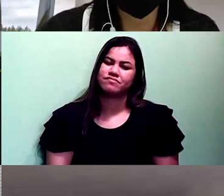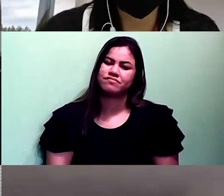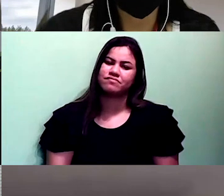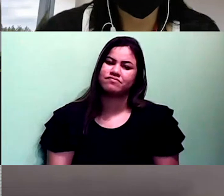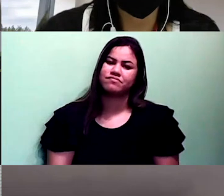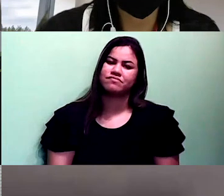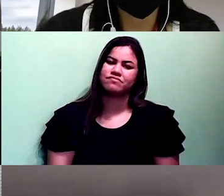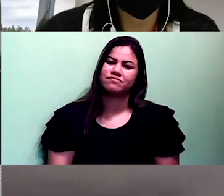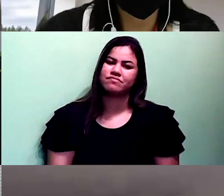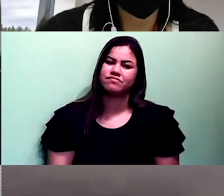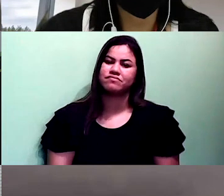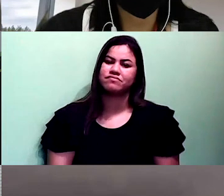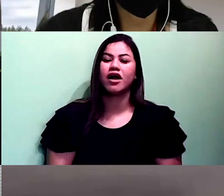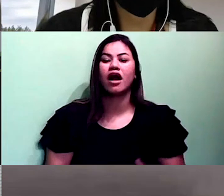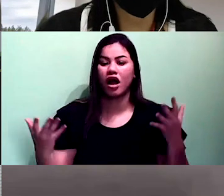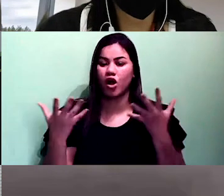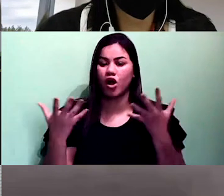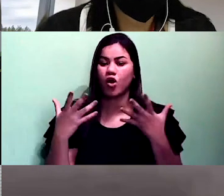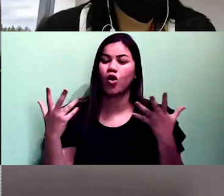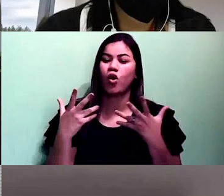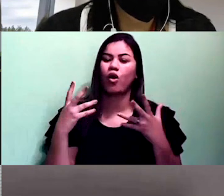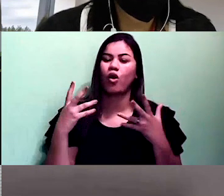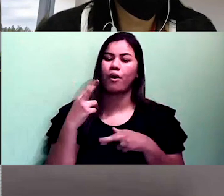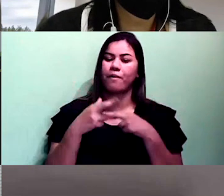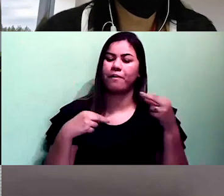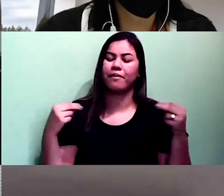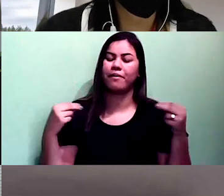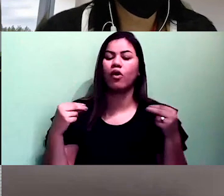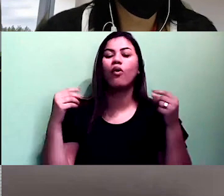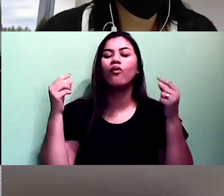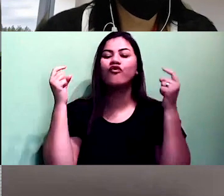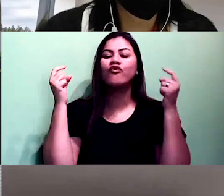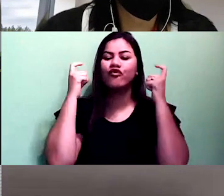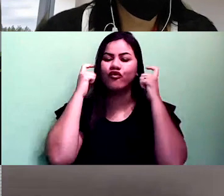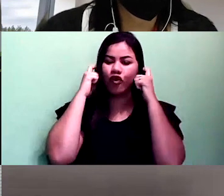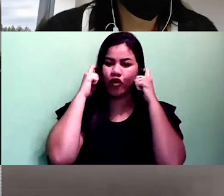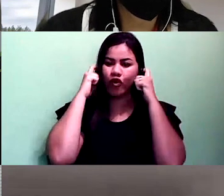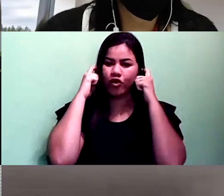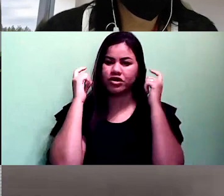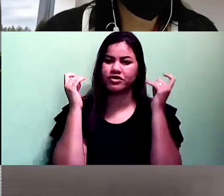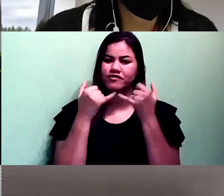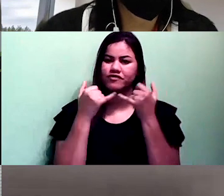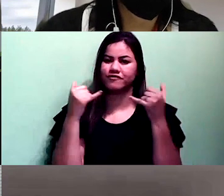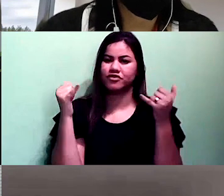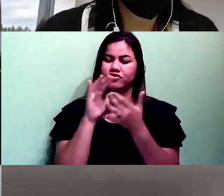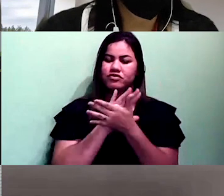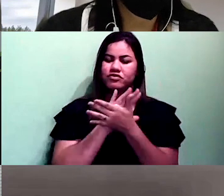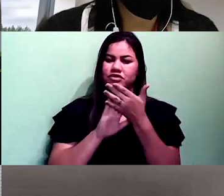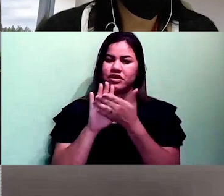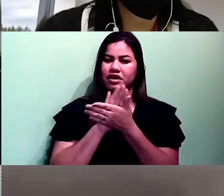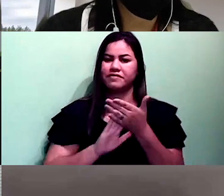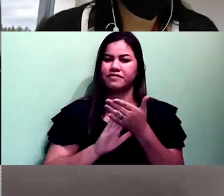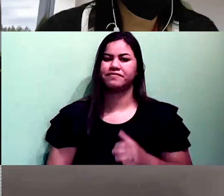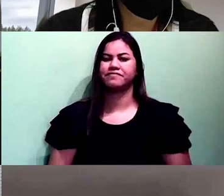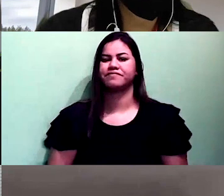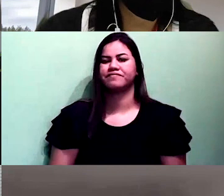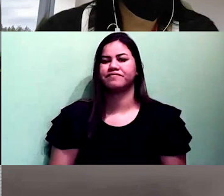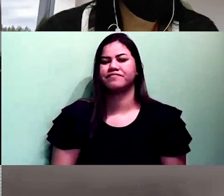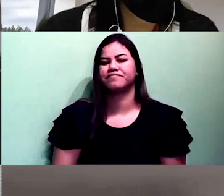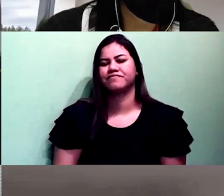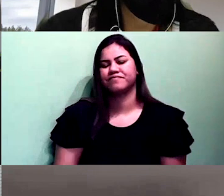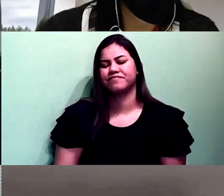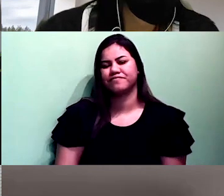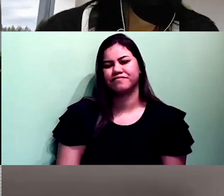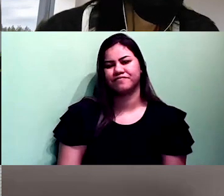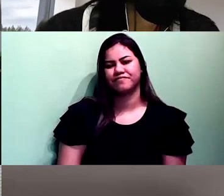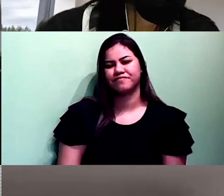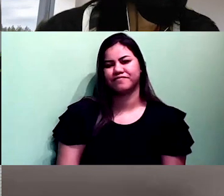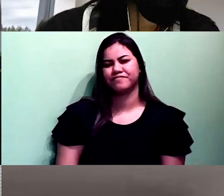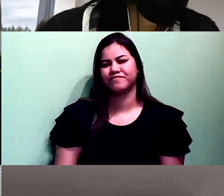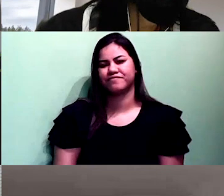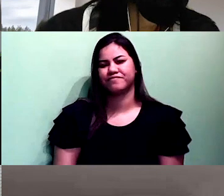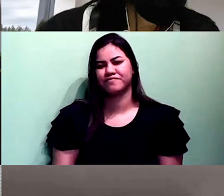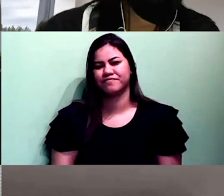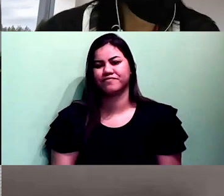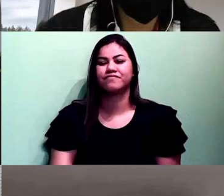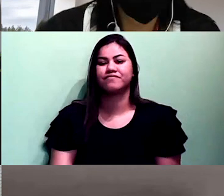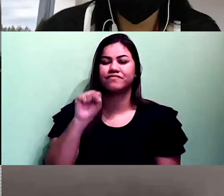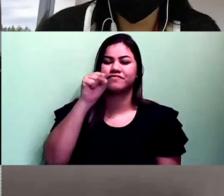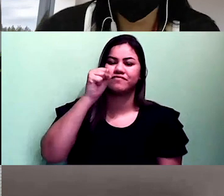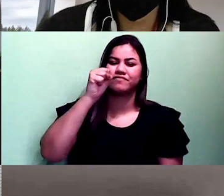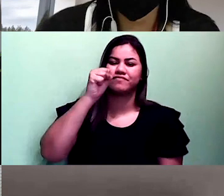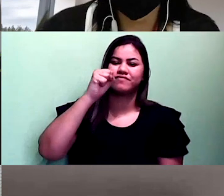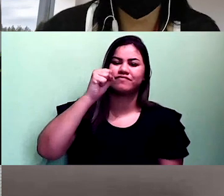Sorteio do fone Bluetooth. Fone de ouvido. Número? Isso, fone de ouvido Bluetooth.